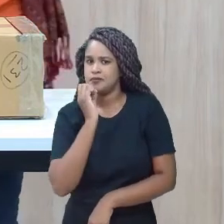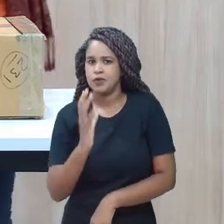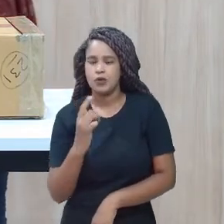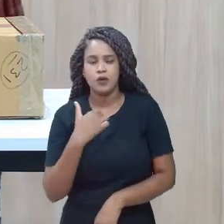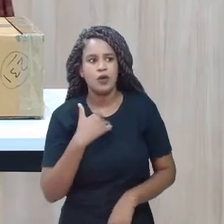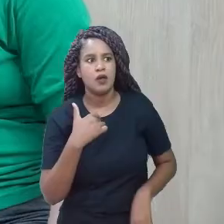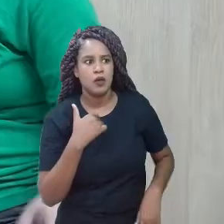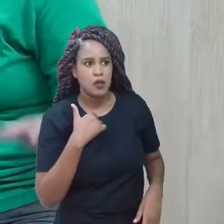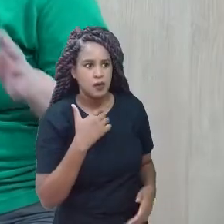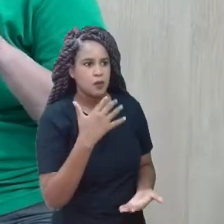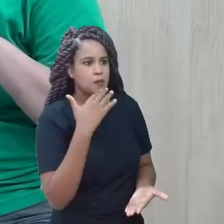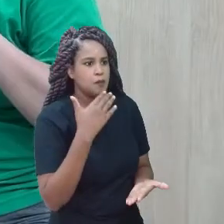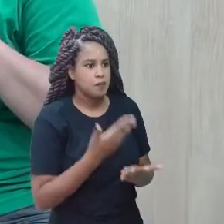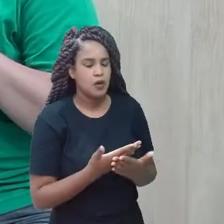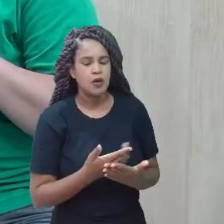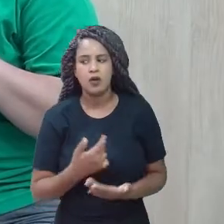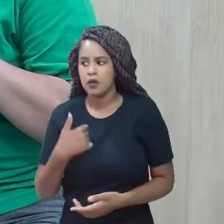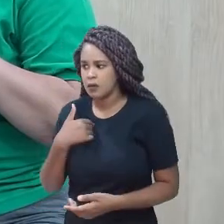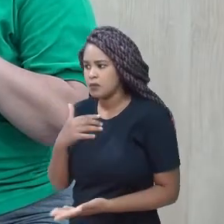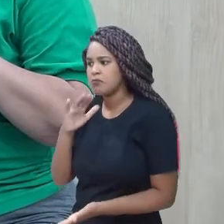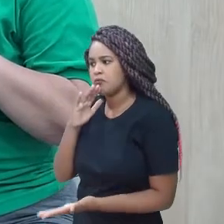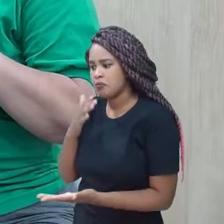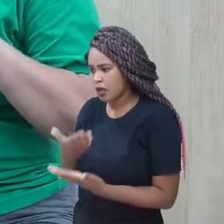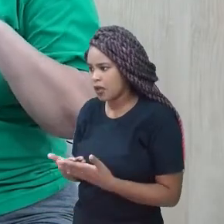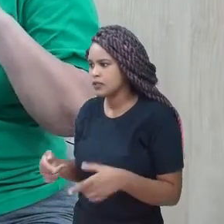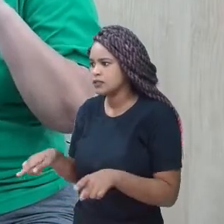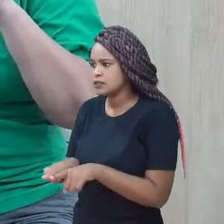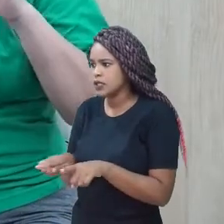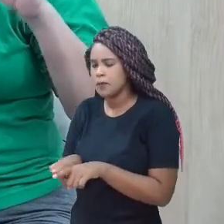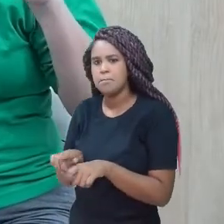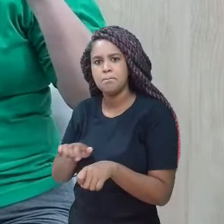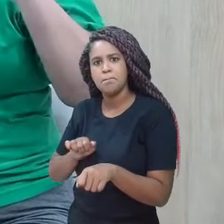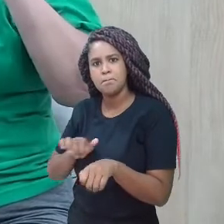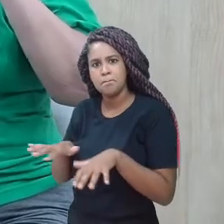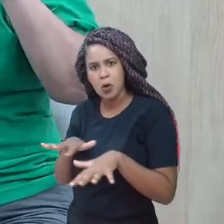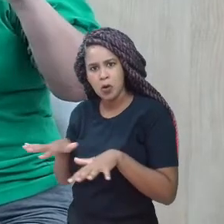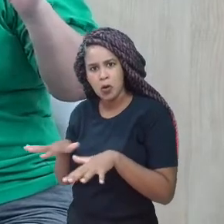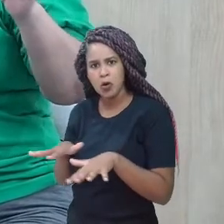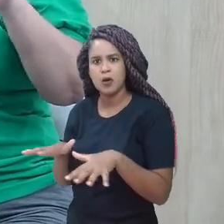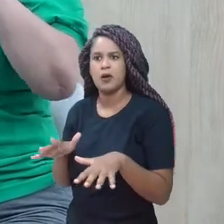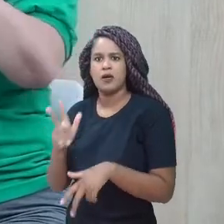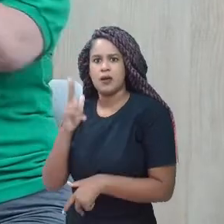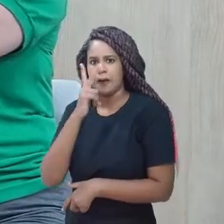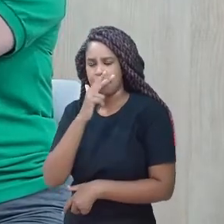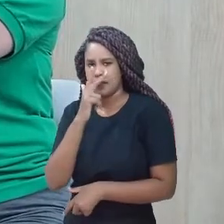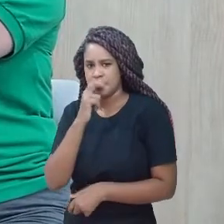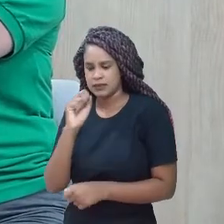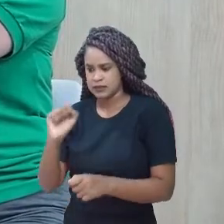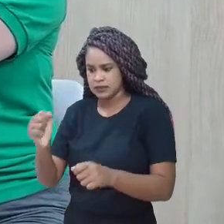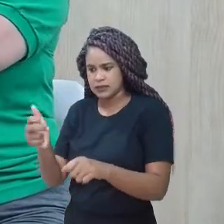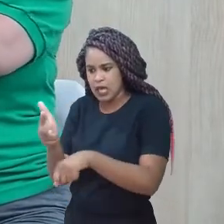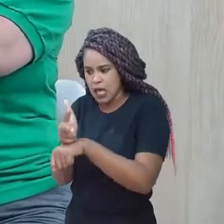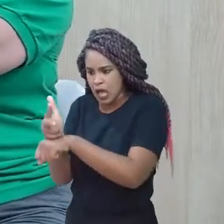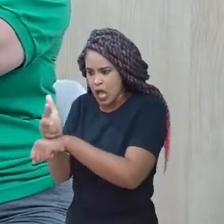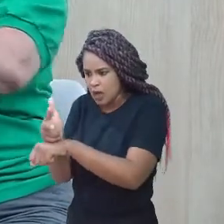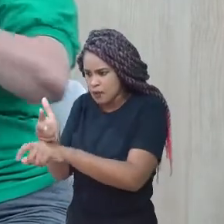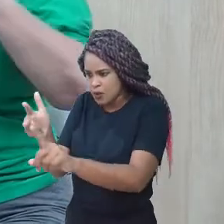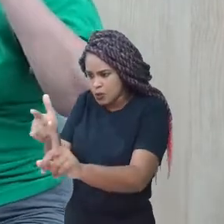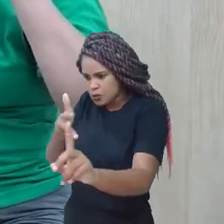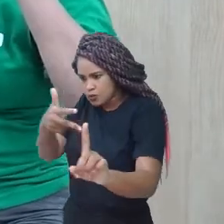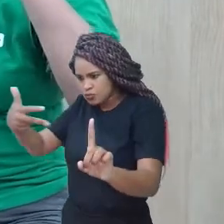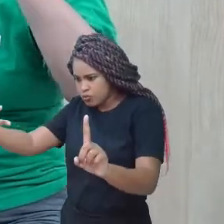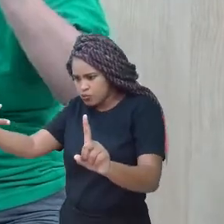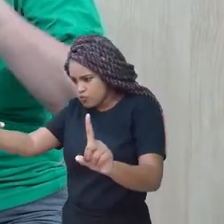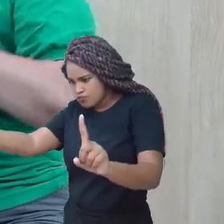fiquei impressionada com o movimento. Tem até aquele movimento que parece aquele movimento de câmera giratória, quando ele pega o revólver, como